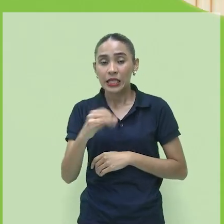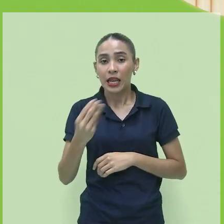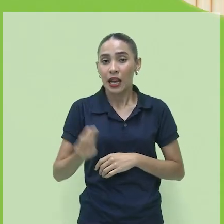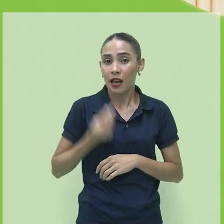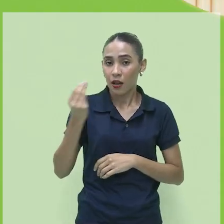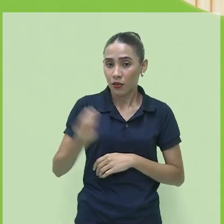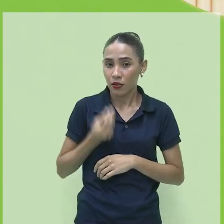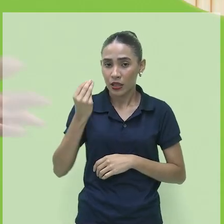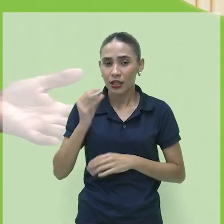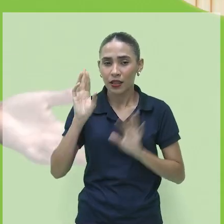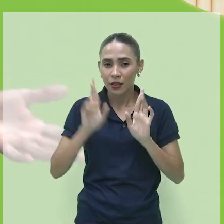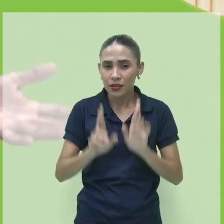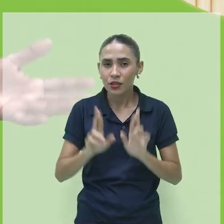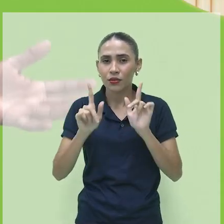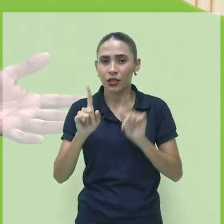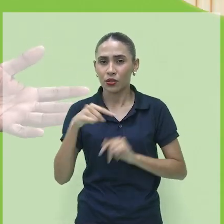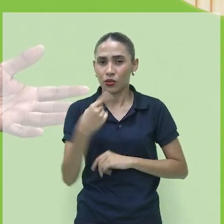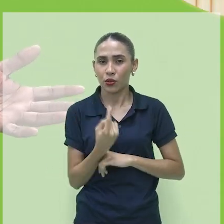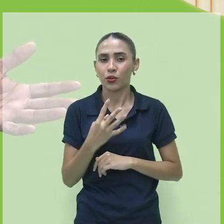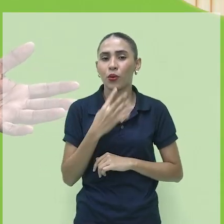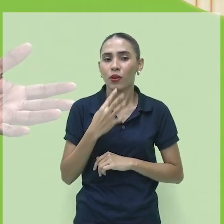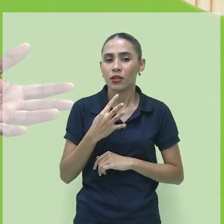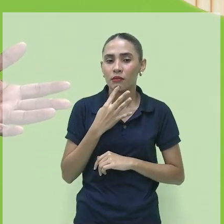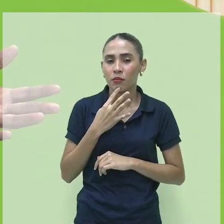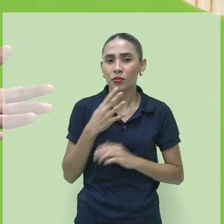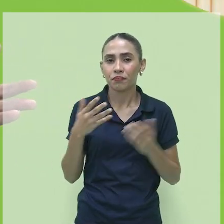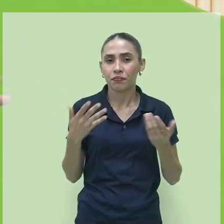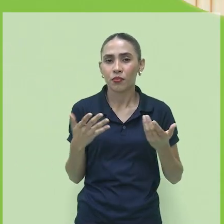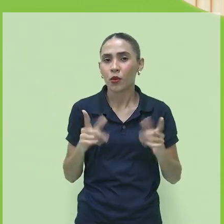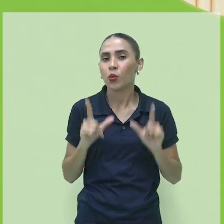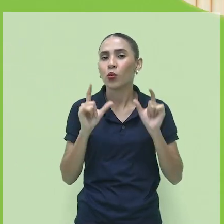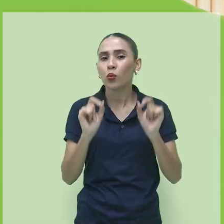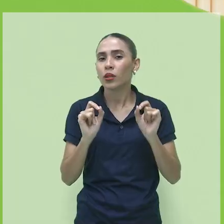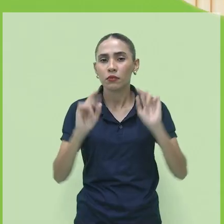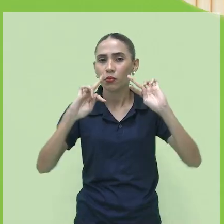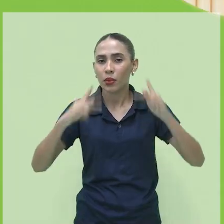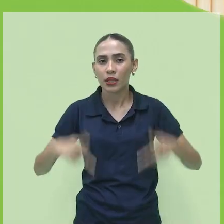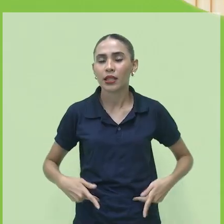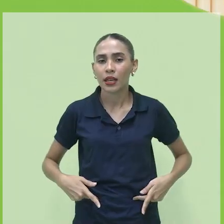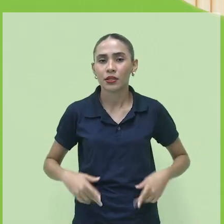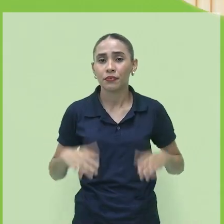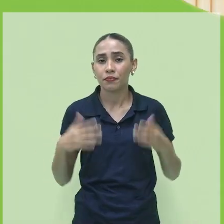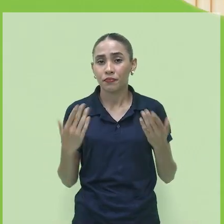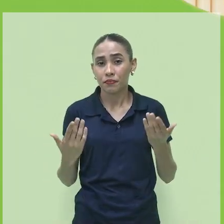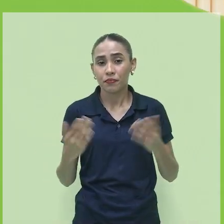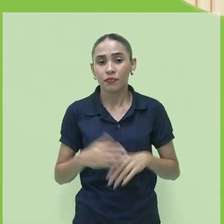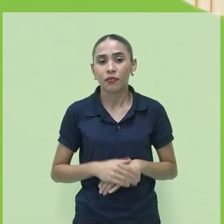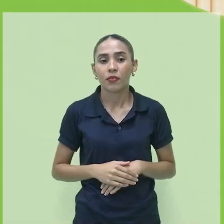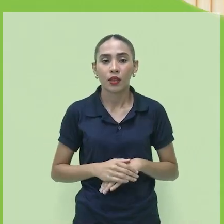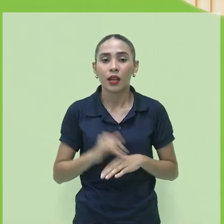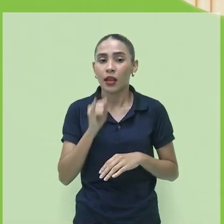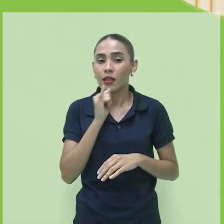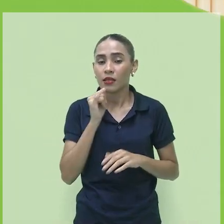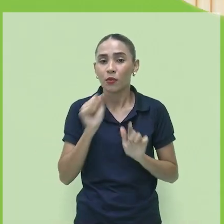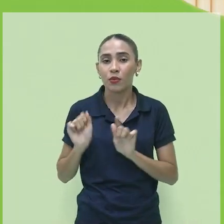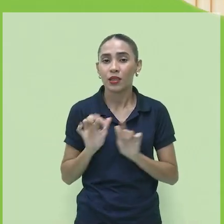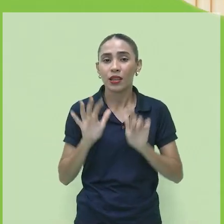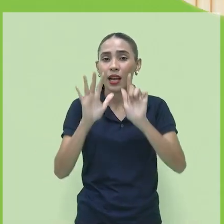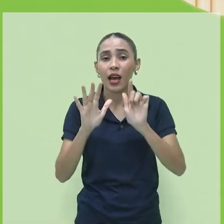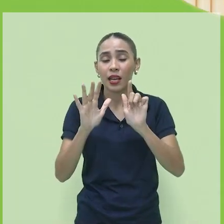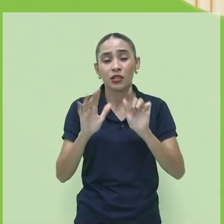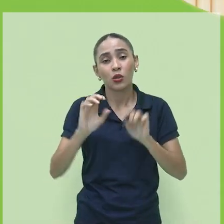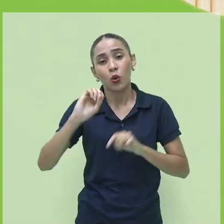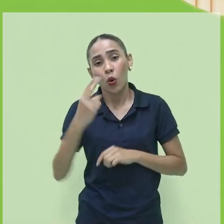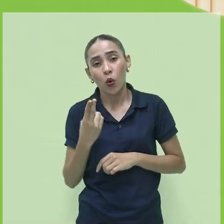se a vida for completamente diferente do que conhecemos, né, o que será de nós? Né? Talvez usem outros